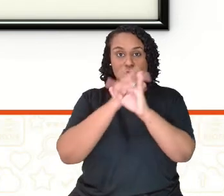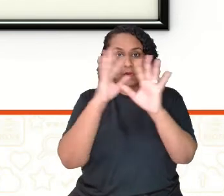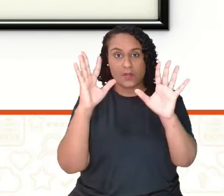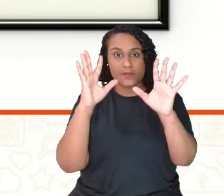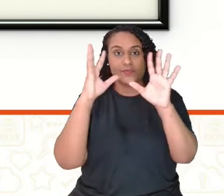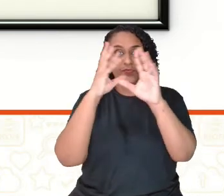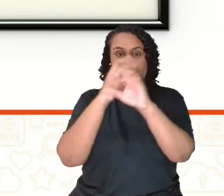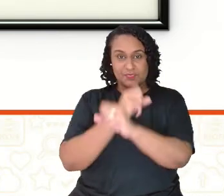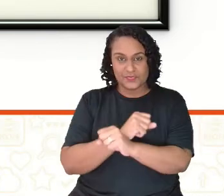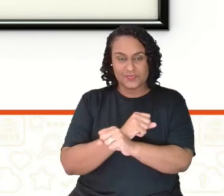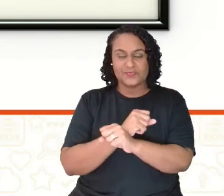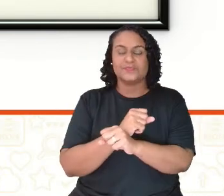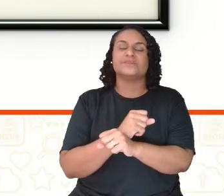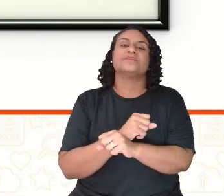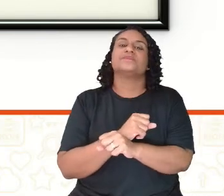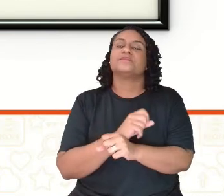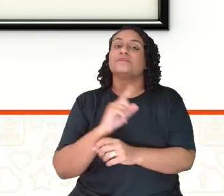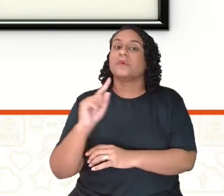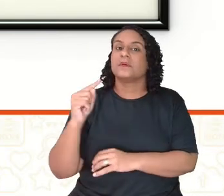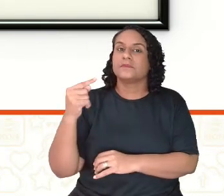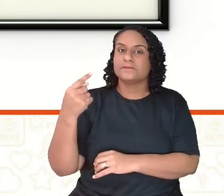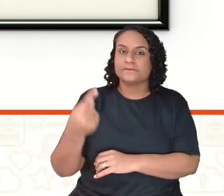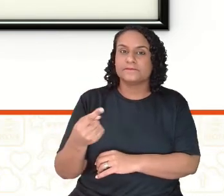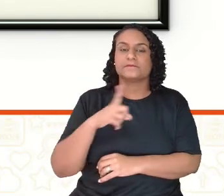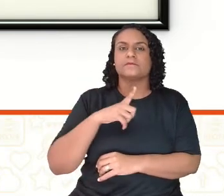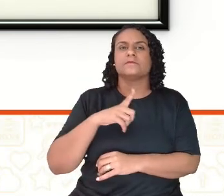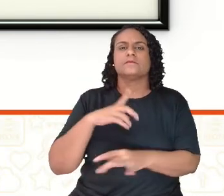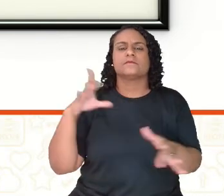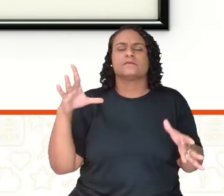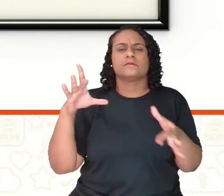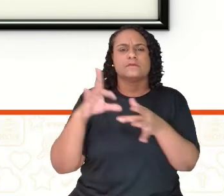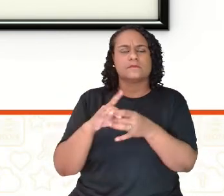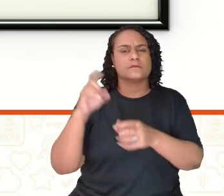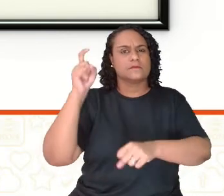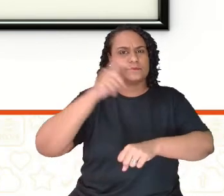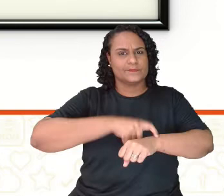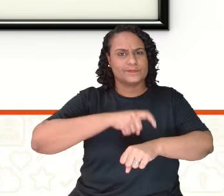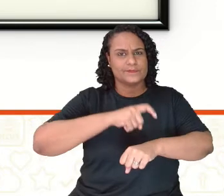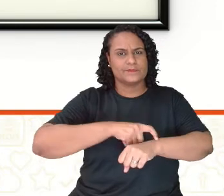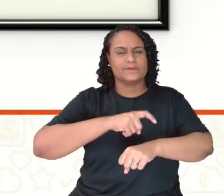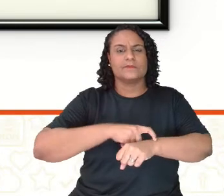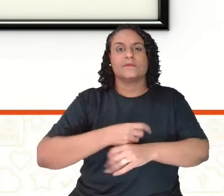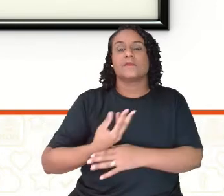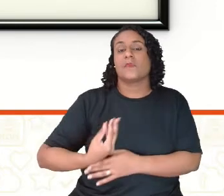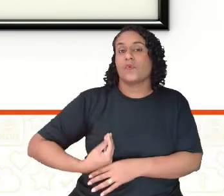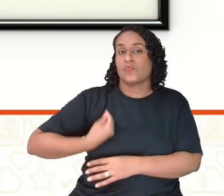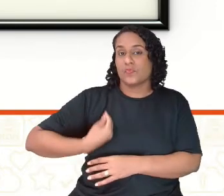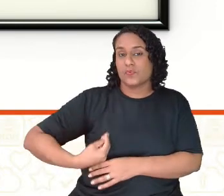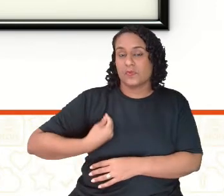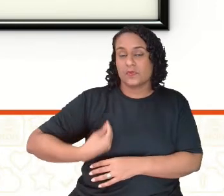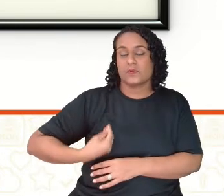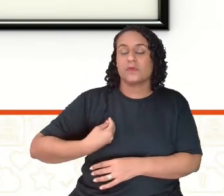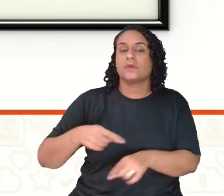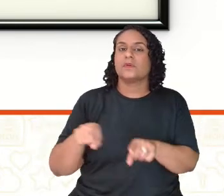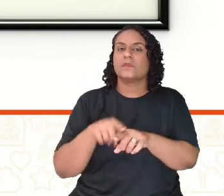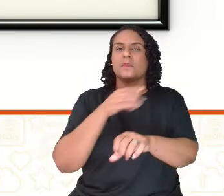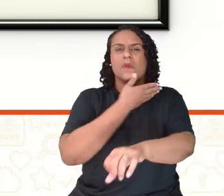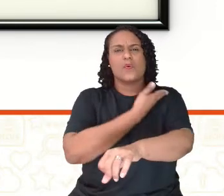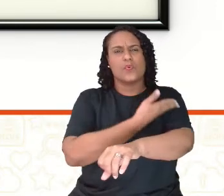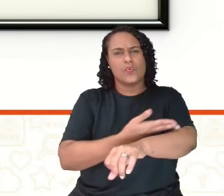do escuro. Em seguida, vem a associação do tempo com a rotina e os